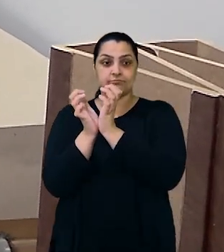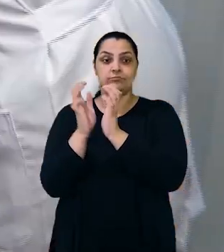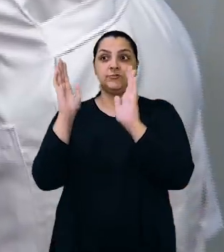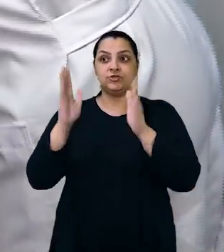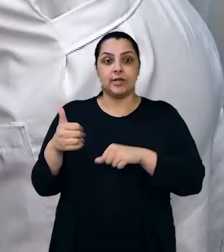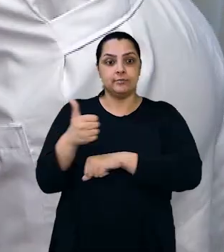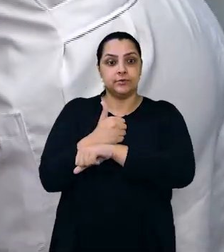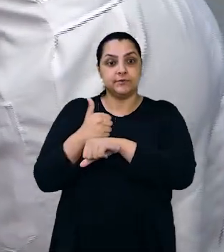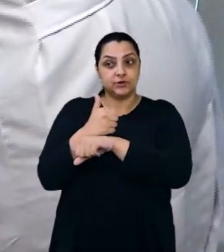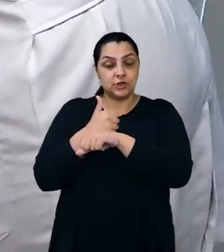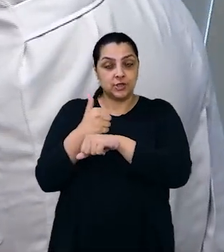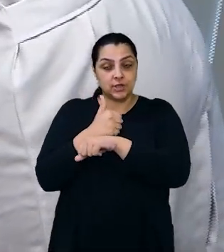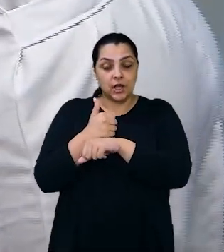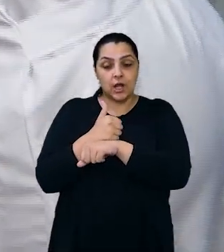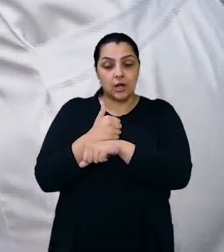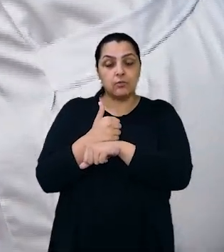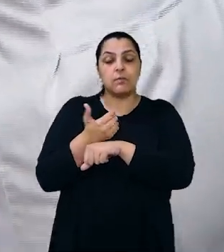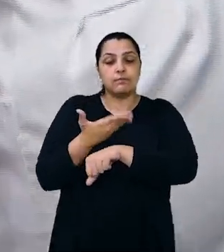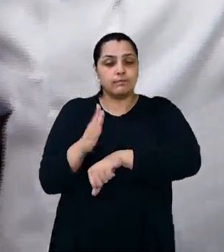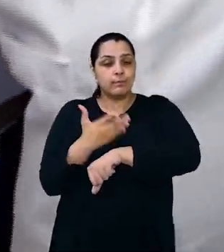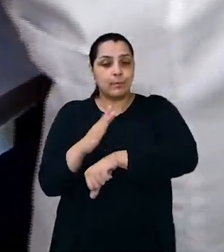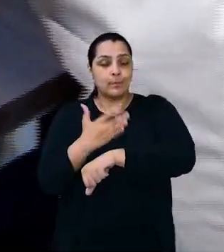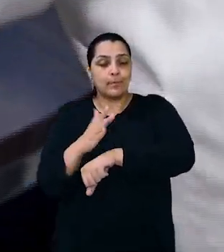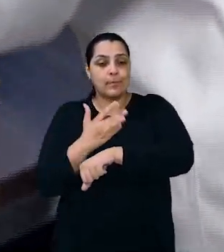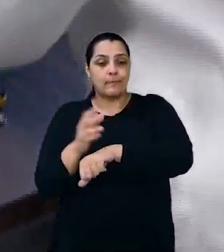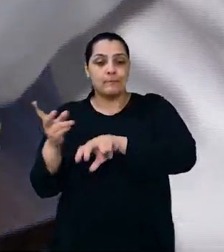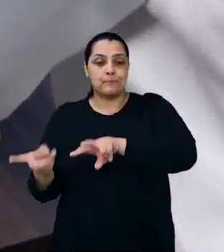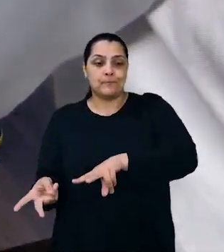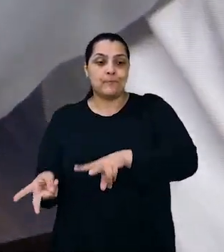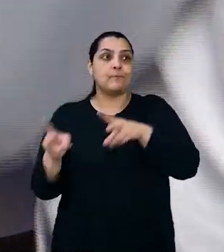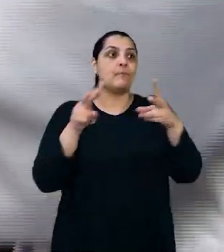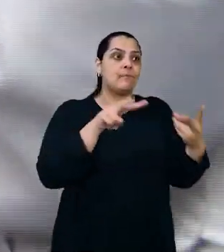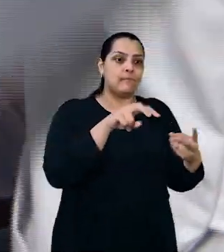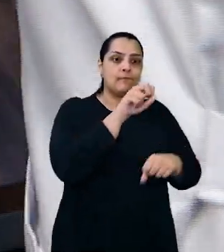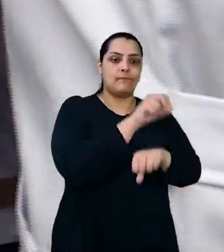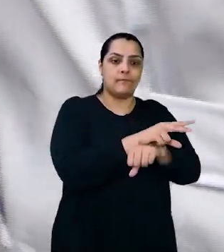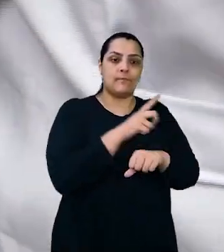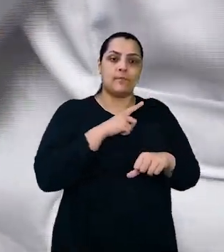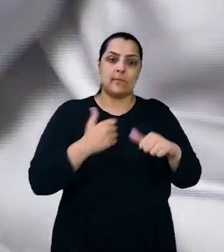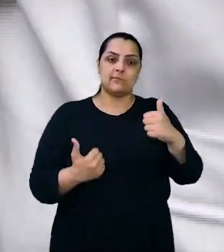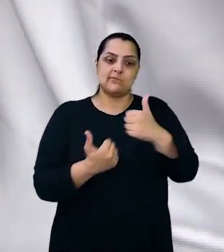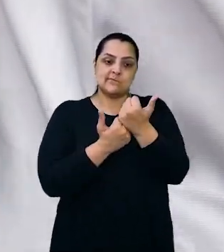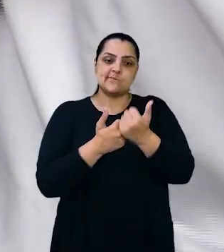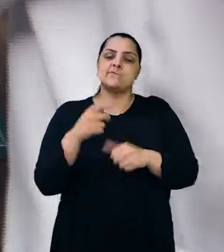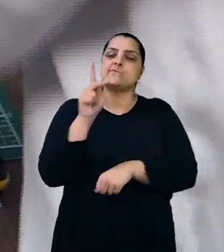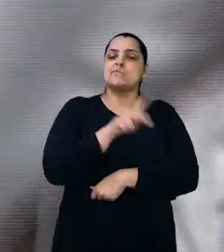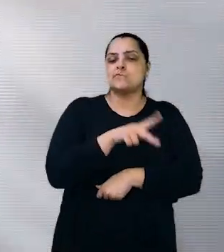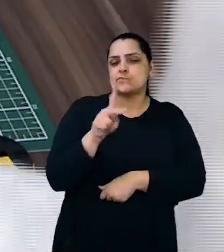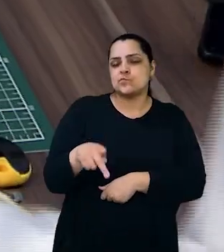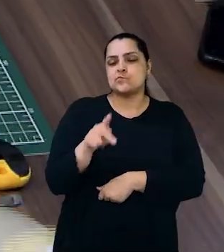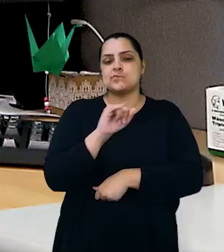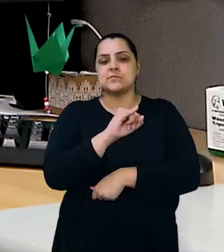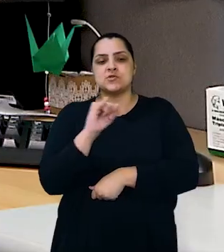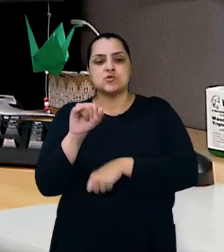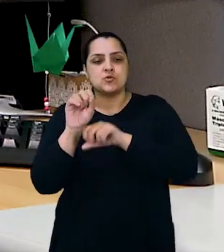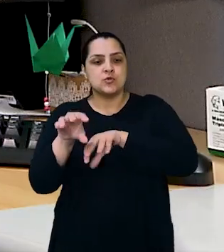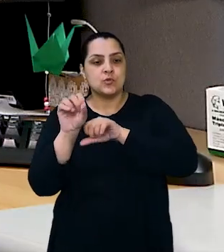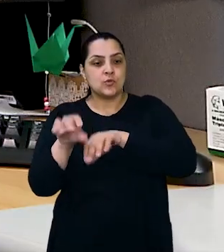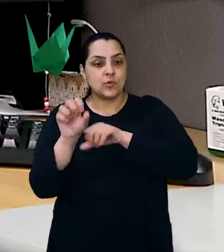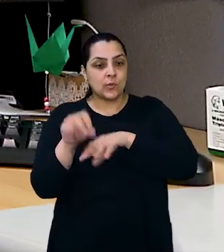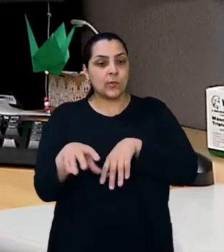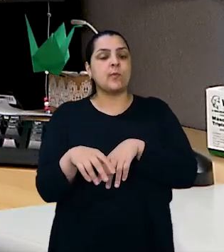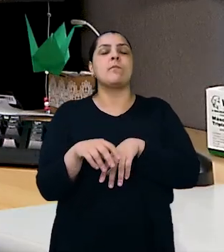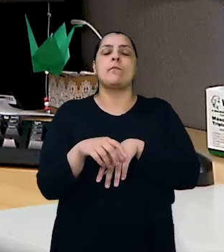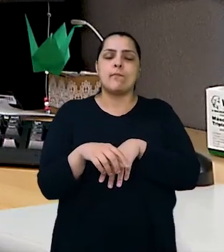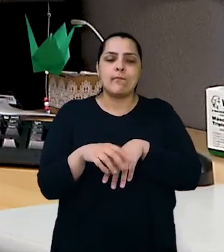totalmente profissionalizados para o mercado de trabalho. Lá a PAI ela conta com o apoio de professores, instrutores, que